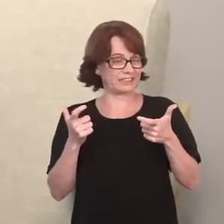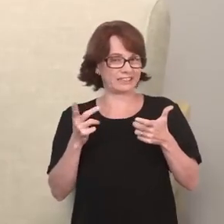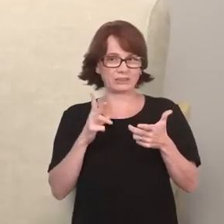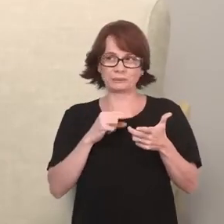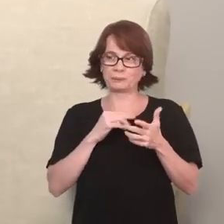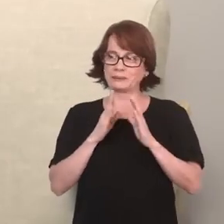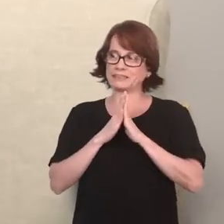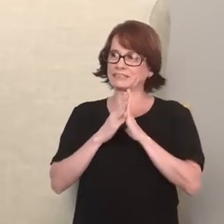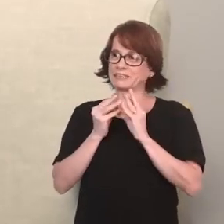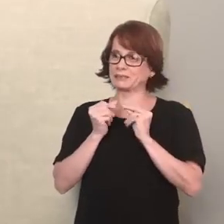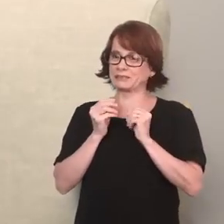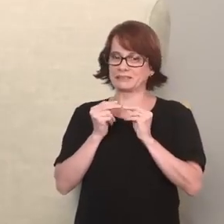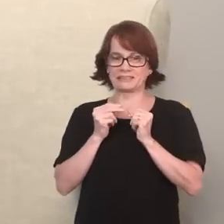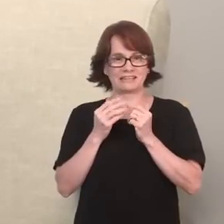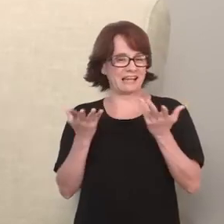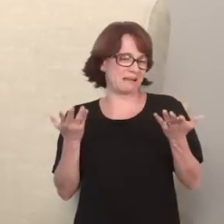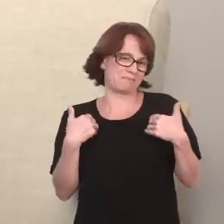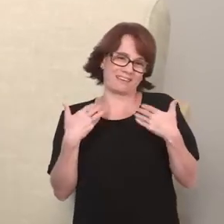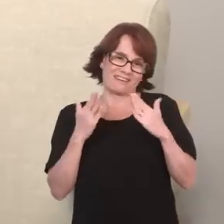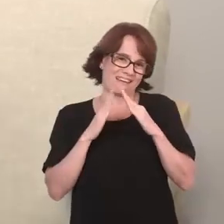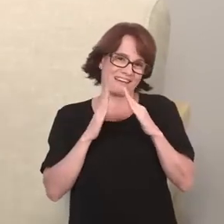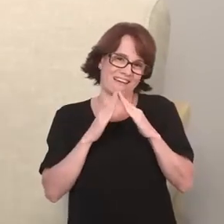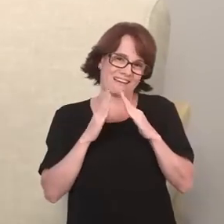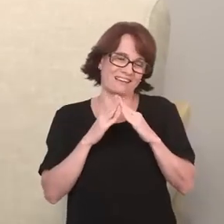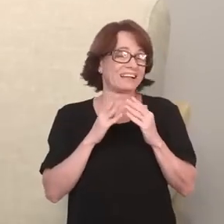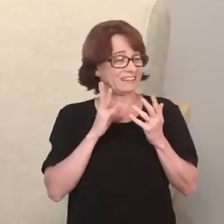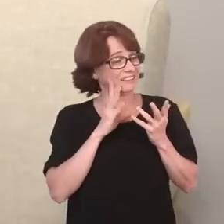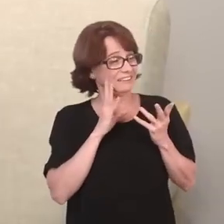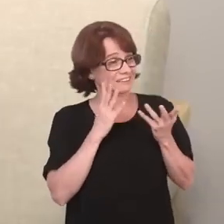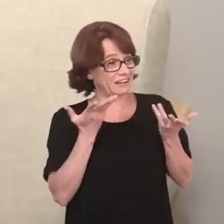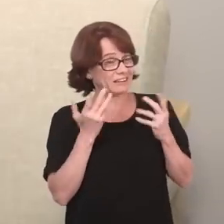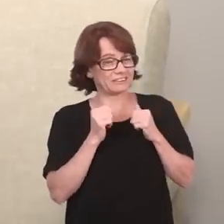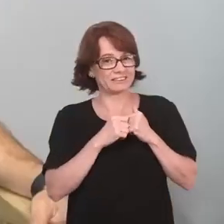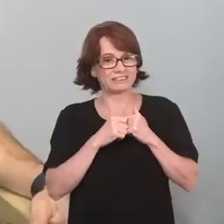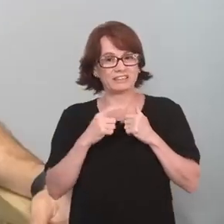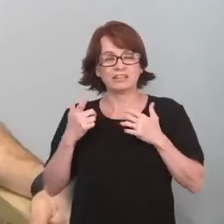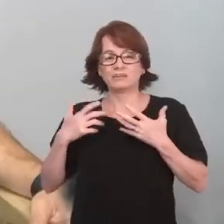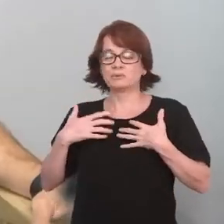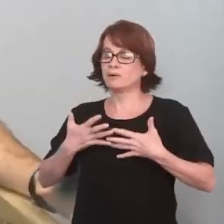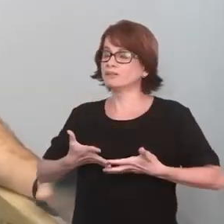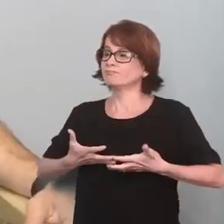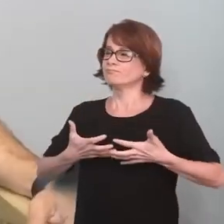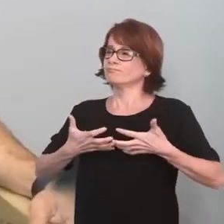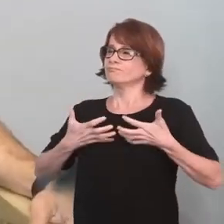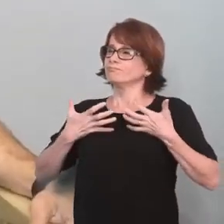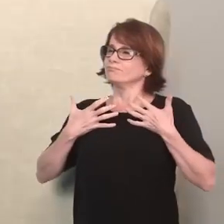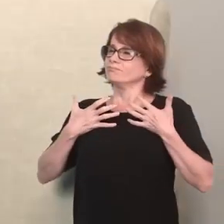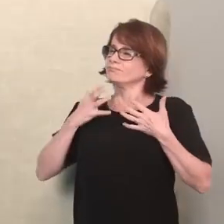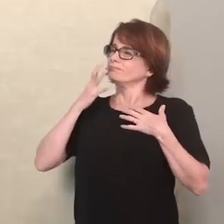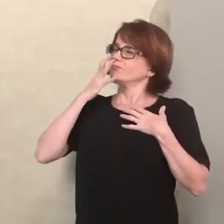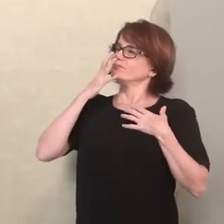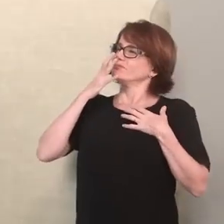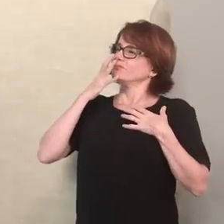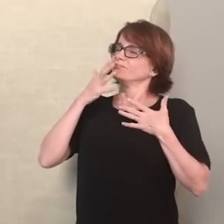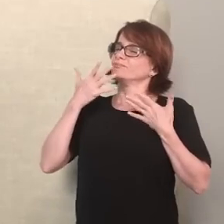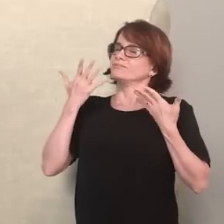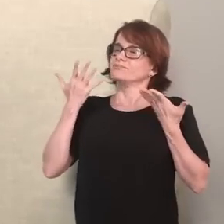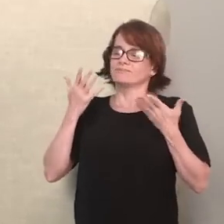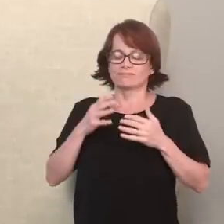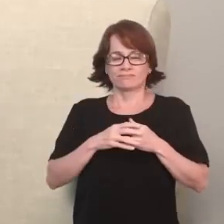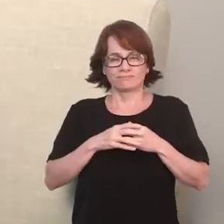cara, nossa, assim, vou botar a minha casa. Pô, que legal. Uma inspiração.